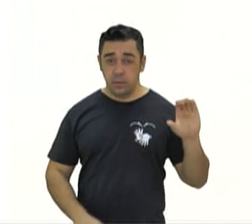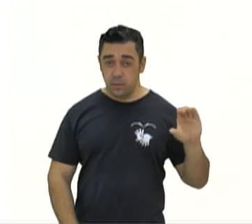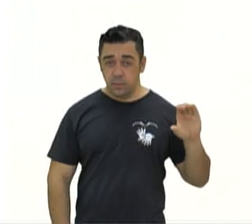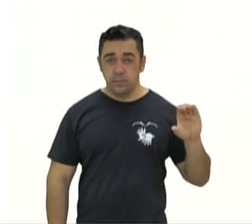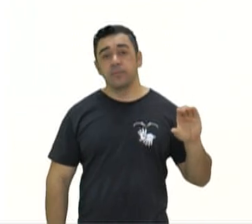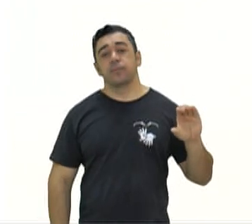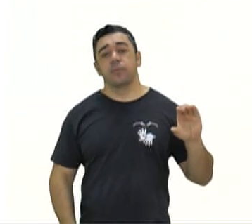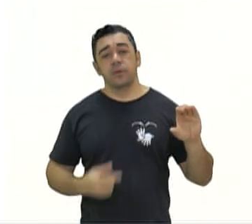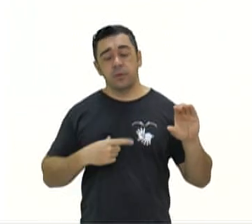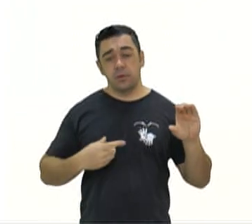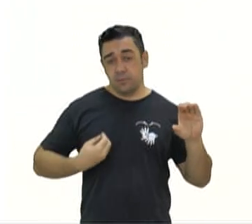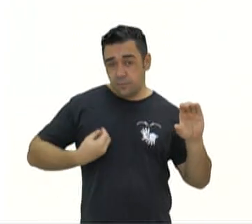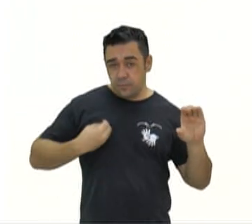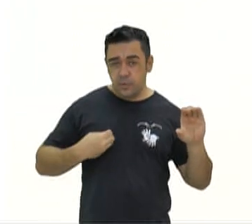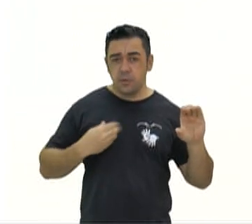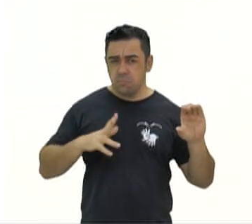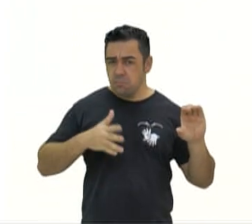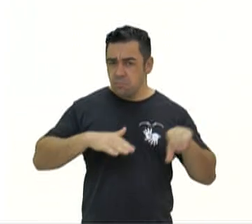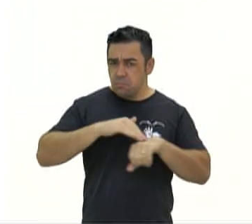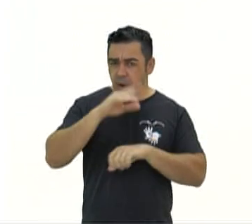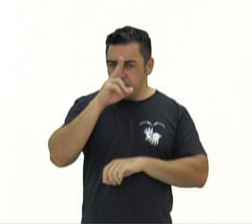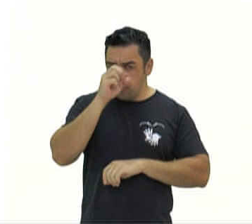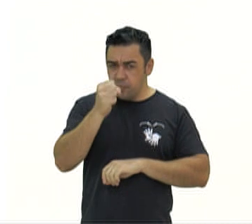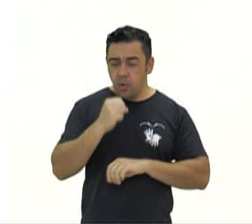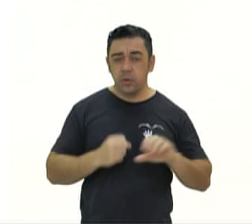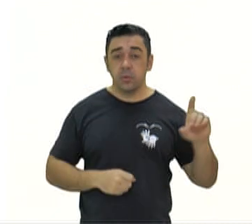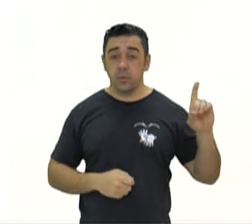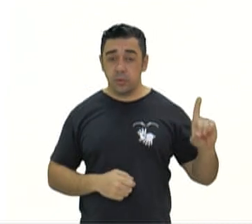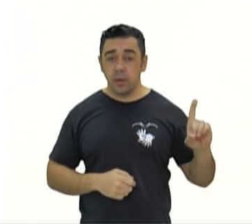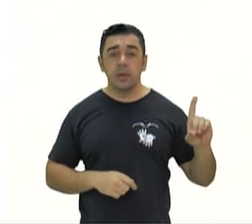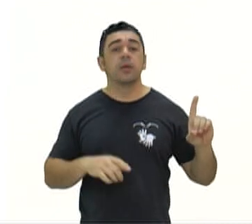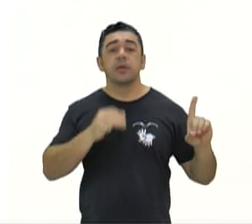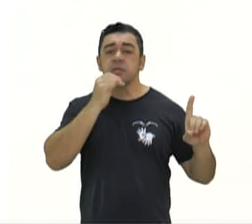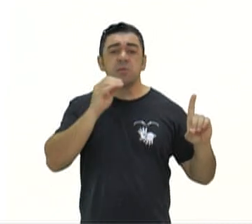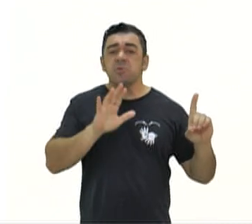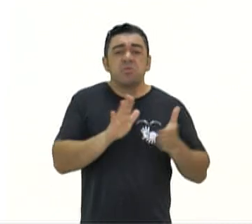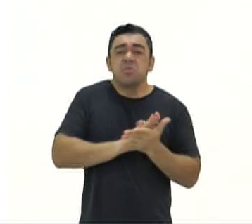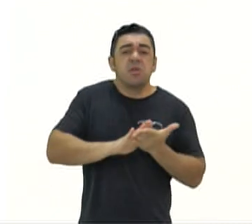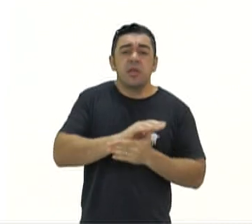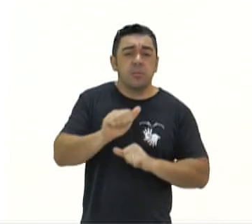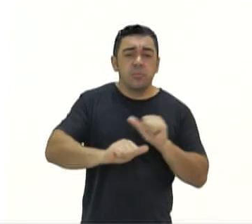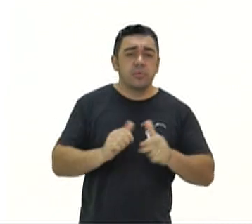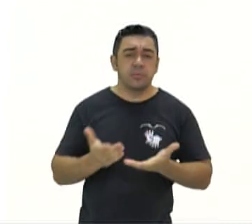C, os organismos ficam mais fortes? Ou letra D, os organismos não se alteram?